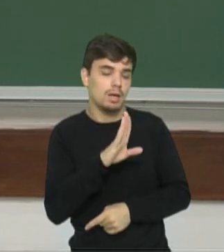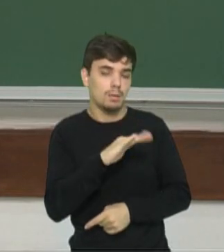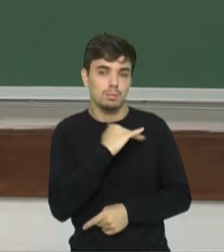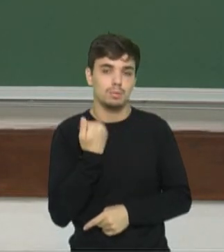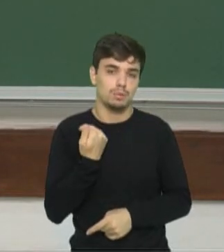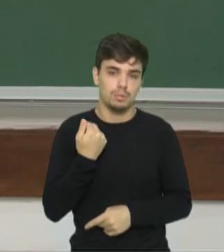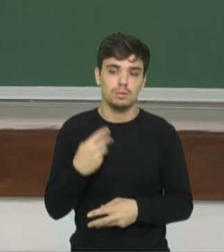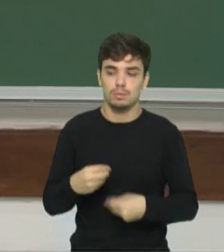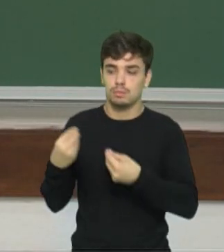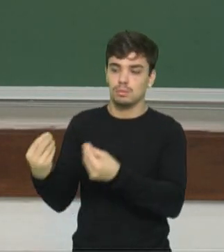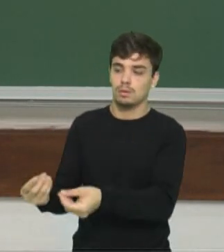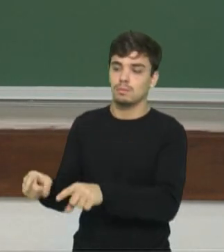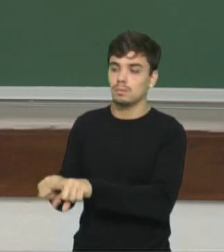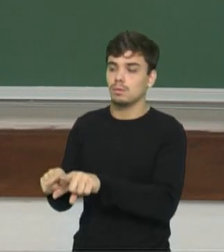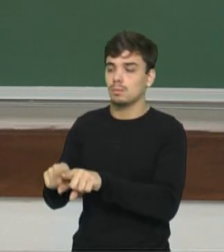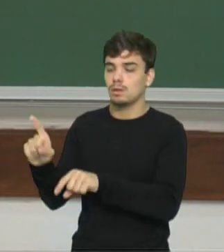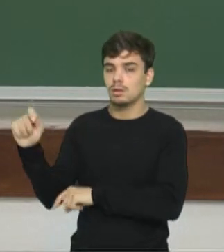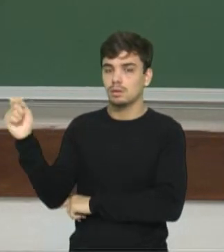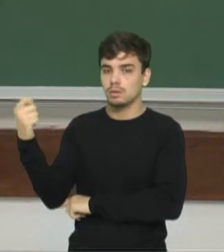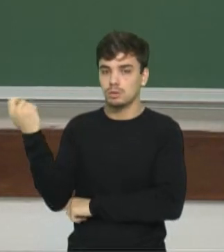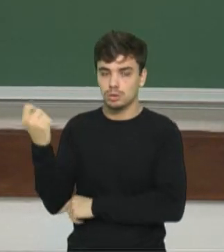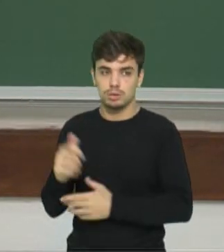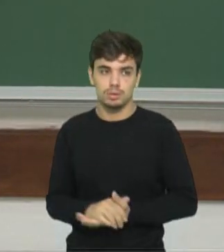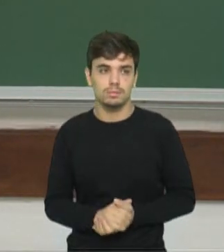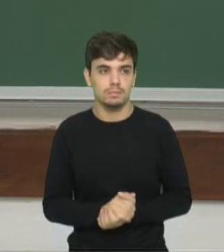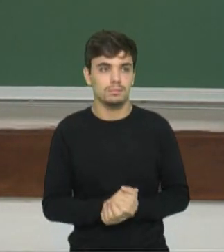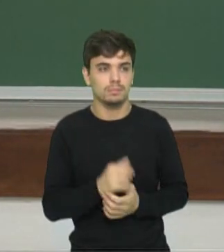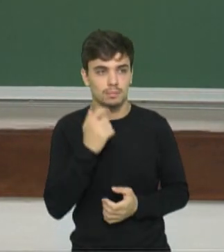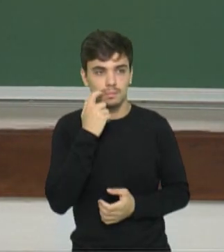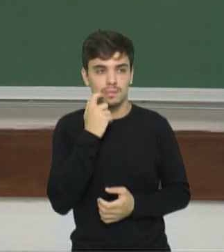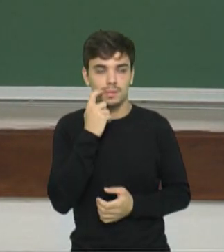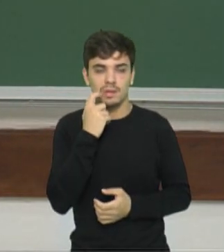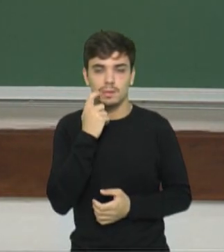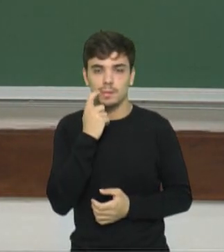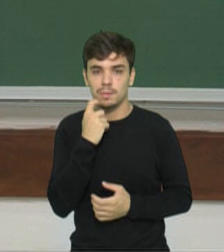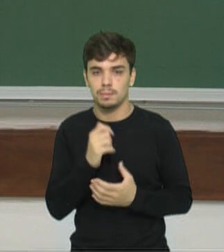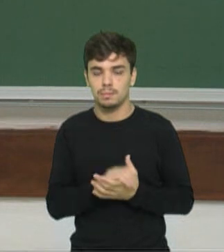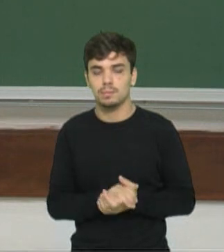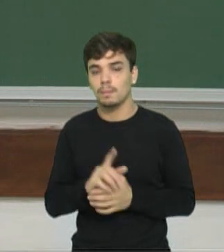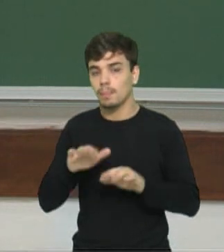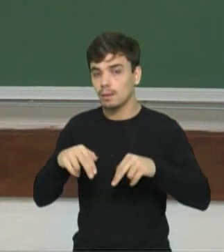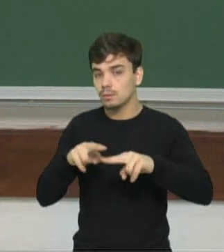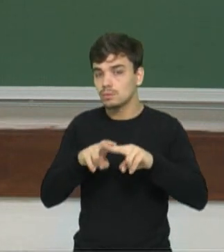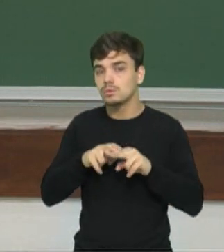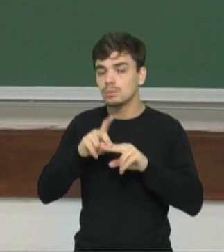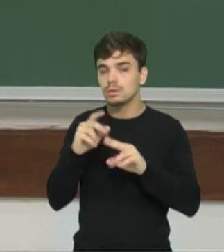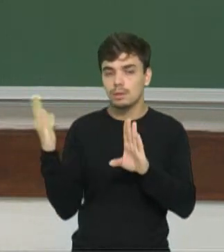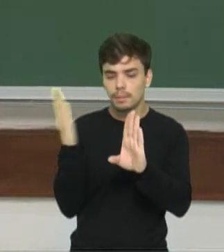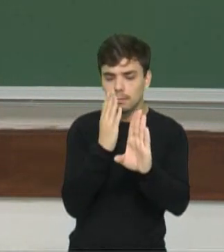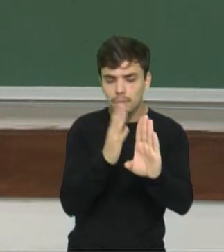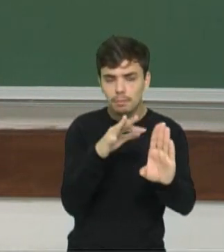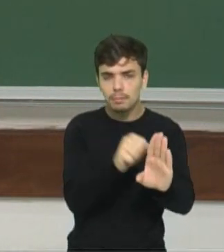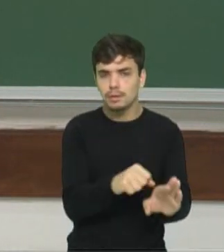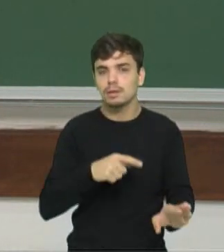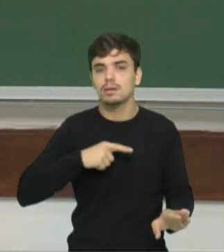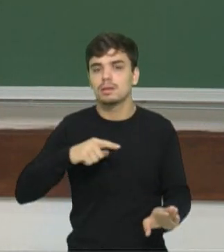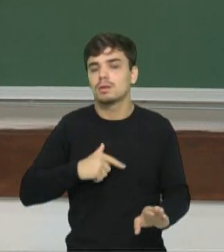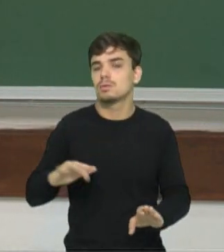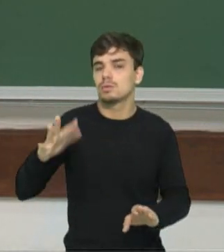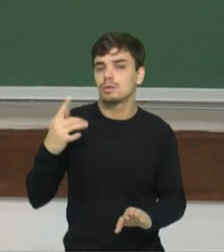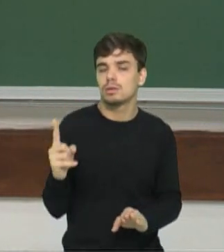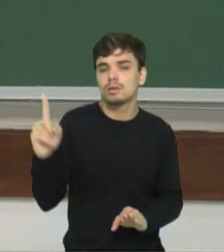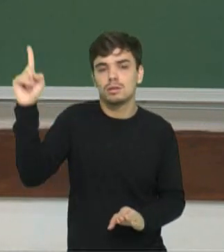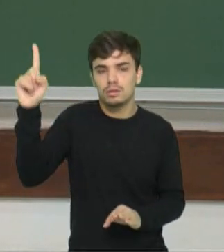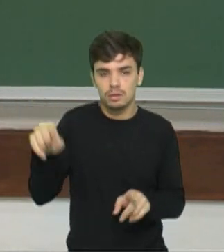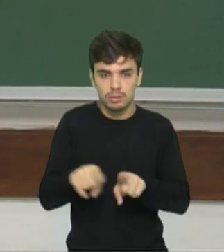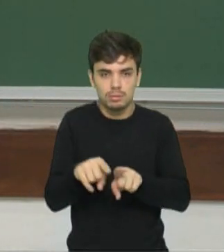mais conservadoras na Argentina. Então, essa questão dessa perseguição, que ocorre não só na Argentina, mas